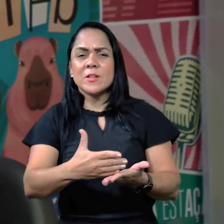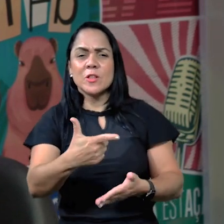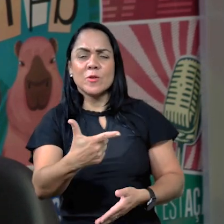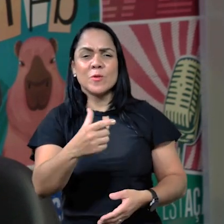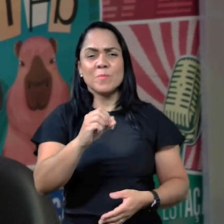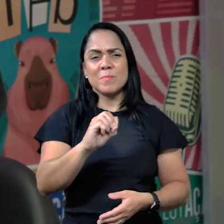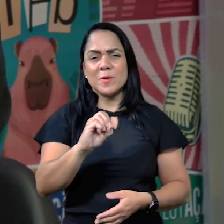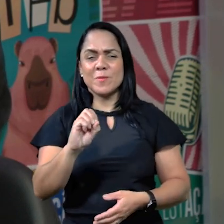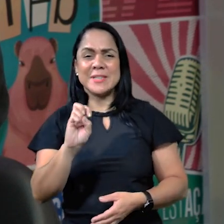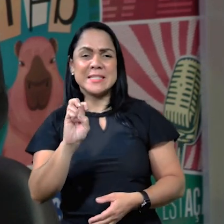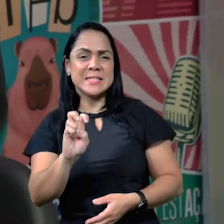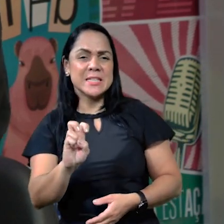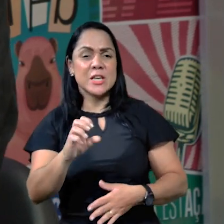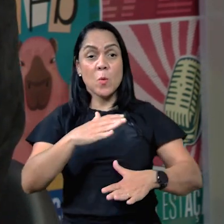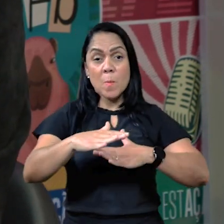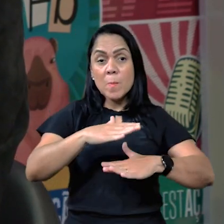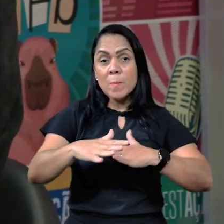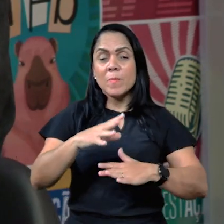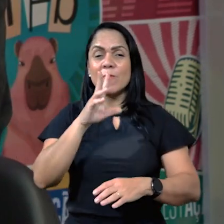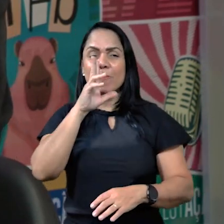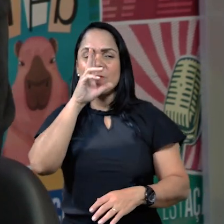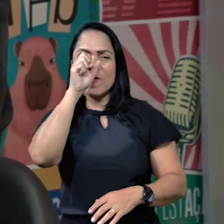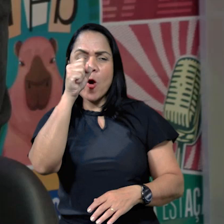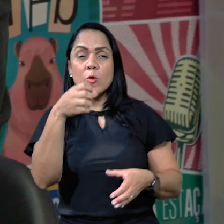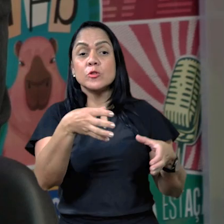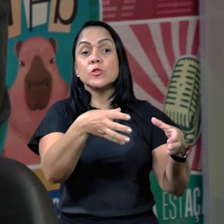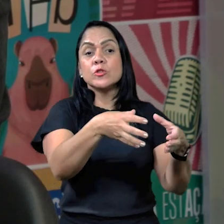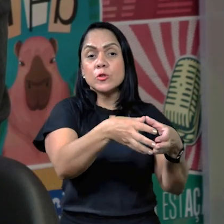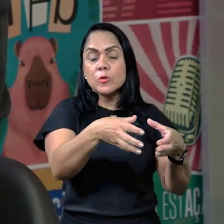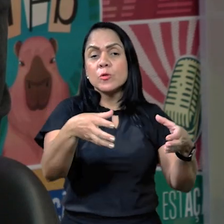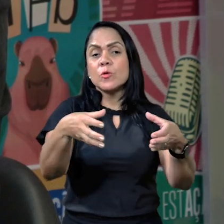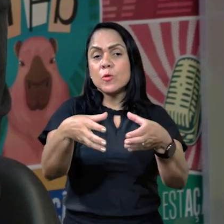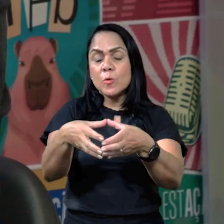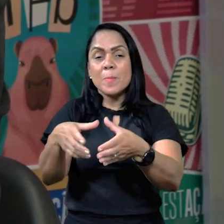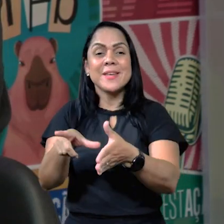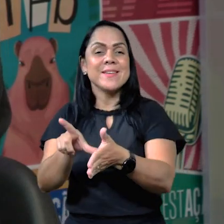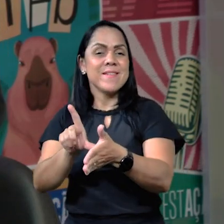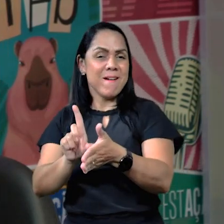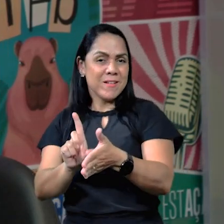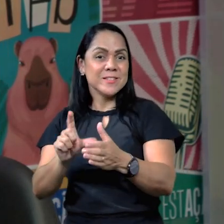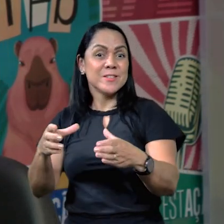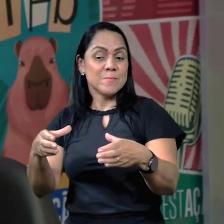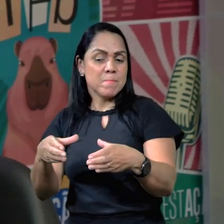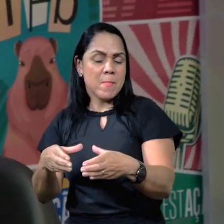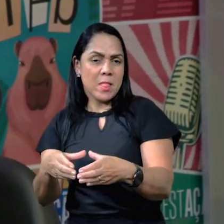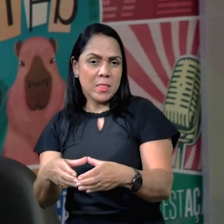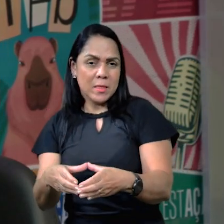2005, um movimento muito forte de grupos que antes eram